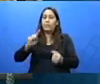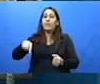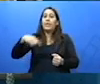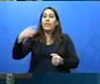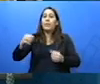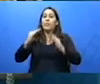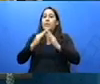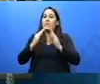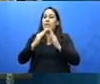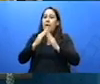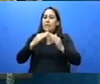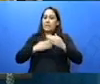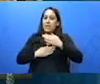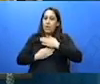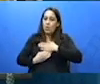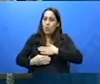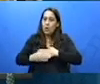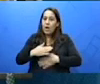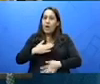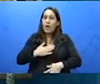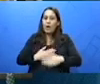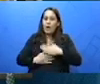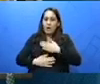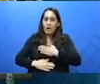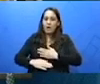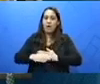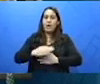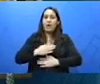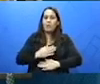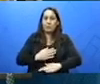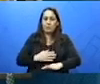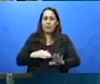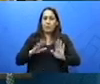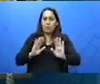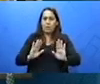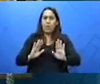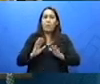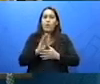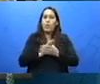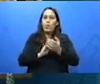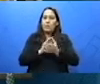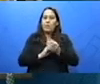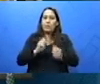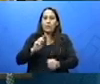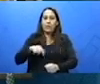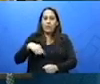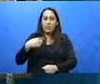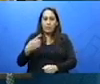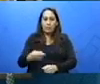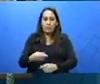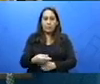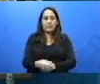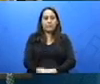autora, presta atenção que eu só tiro o lápis quando eu termino de escrever a palavra,